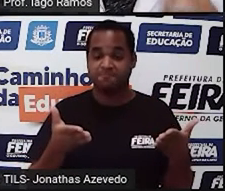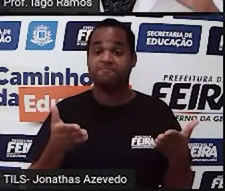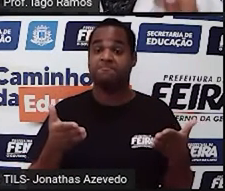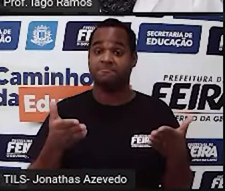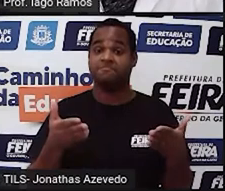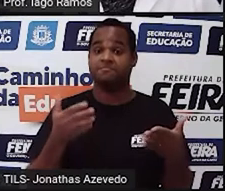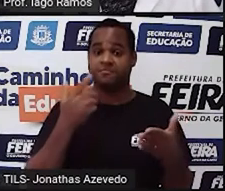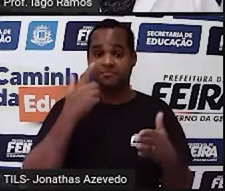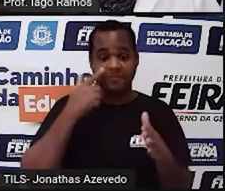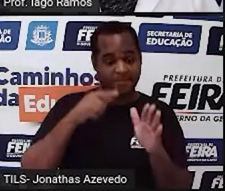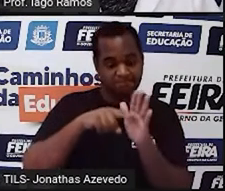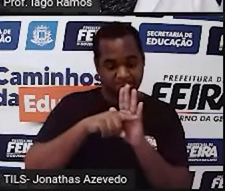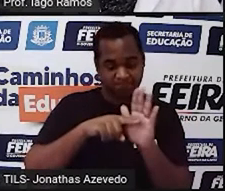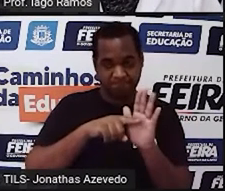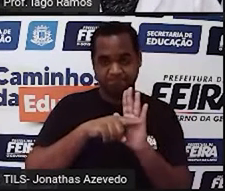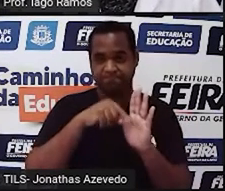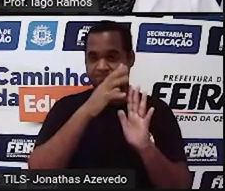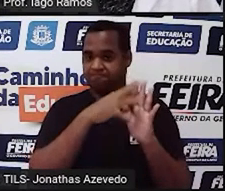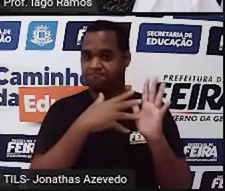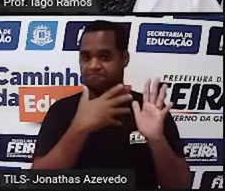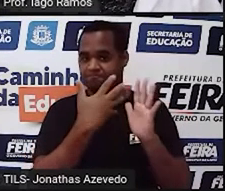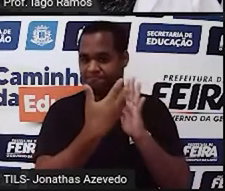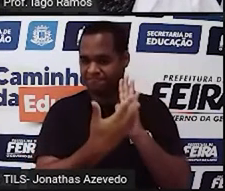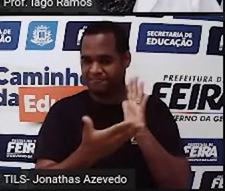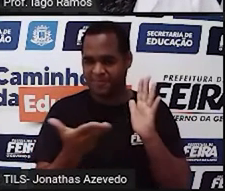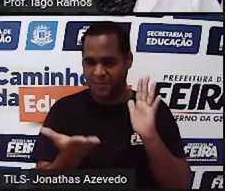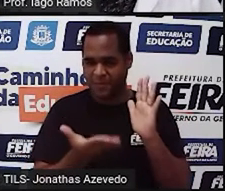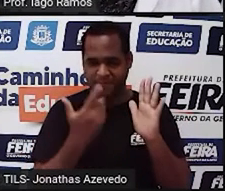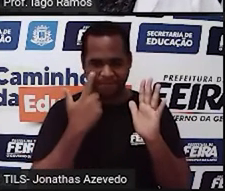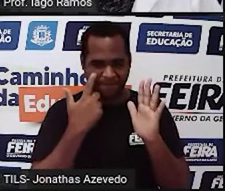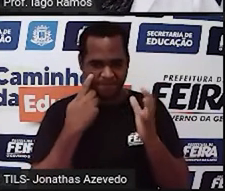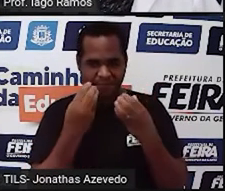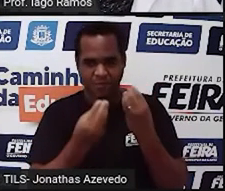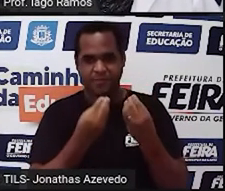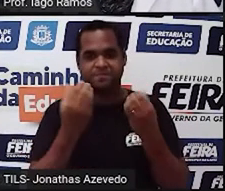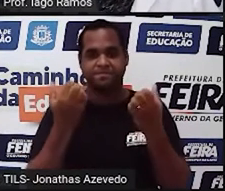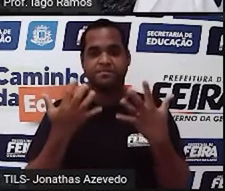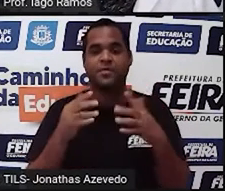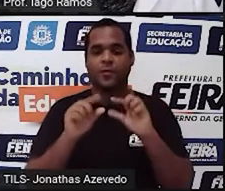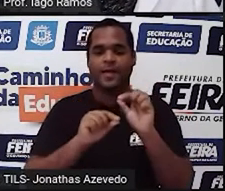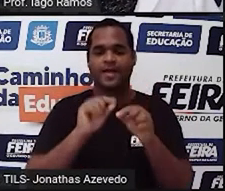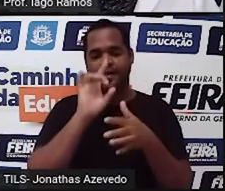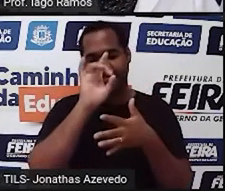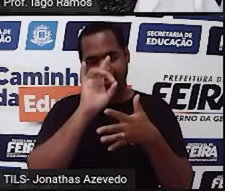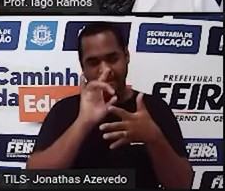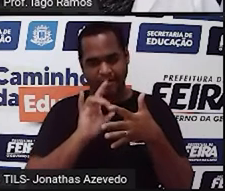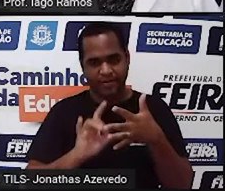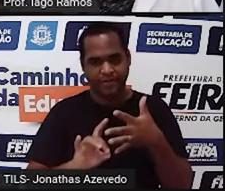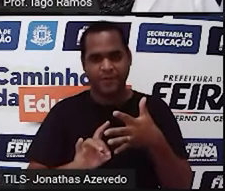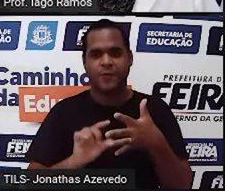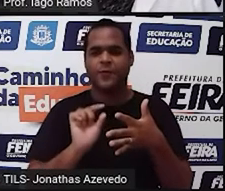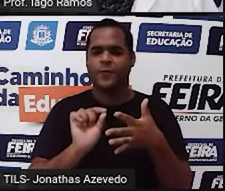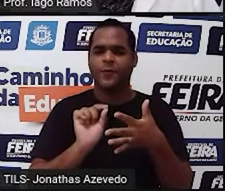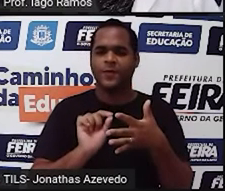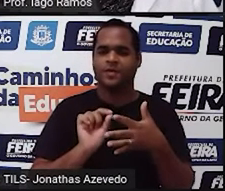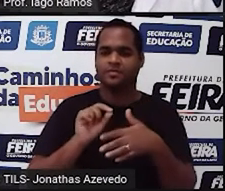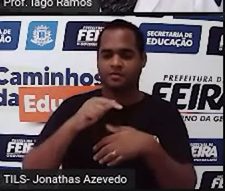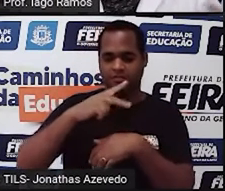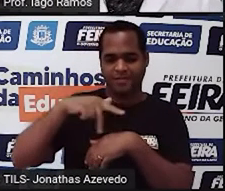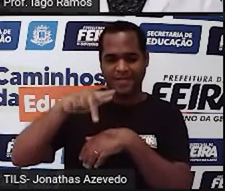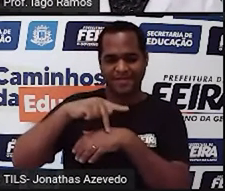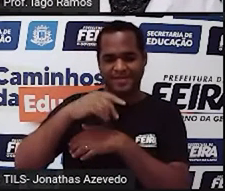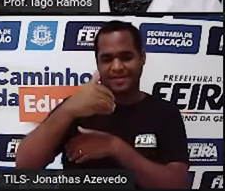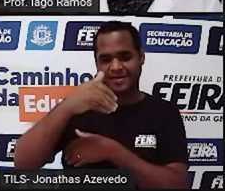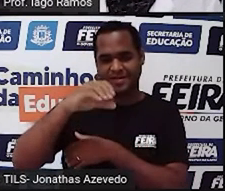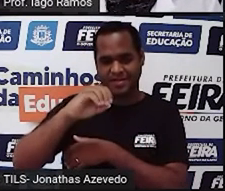analisar essa tabelinha que está aparecendo aí certo e o que é que têm nessa tabelinha tem ali em